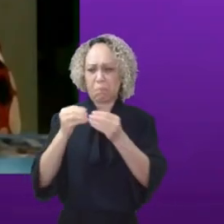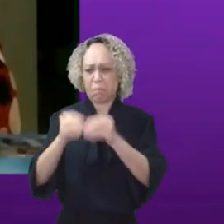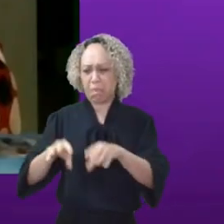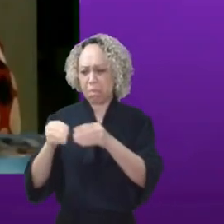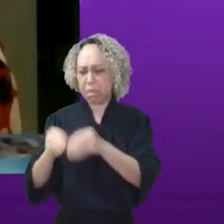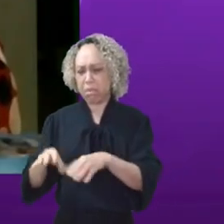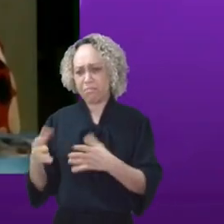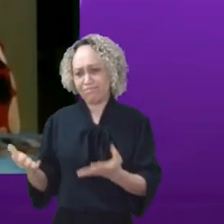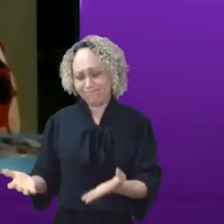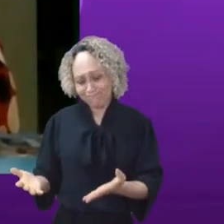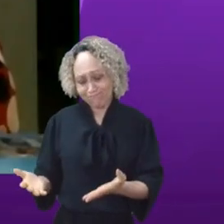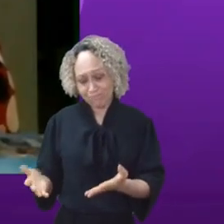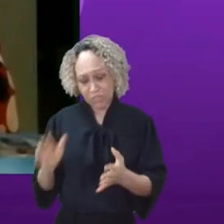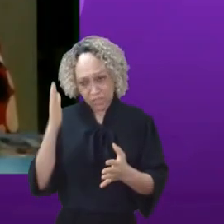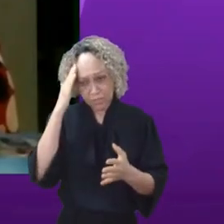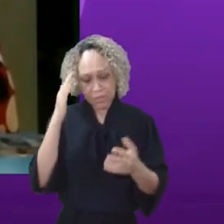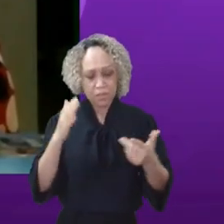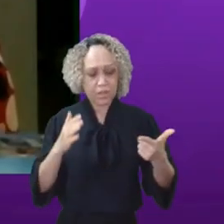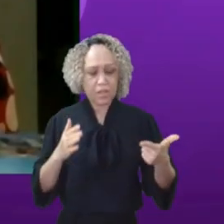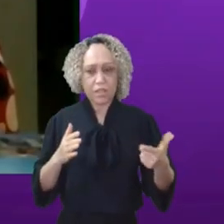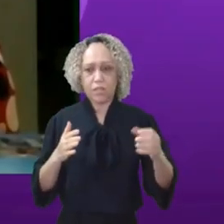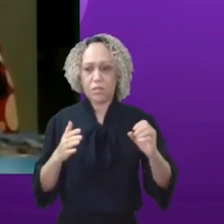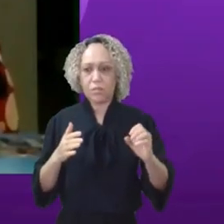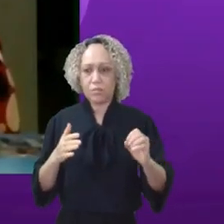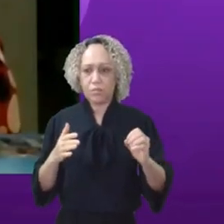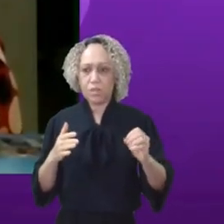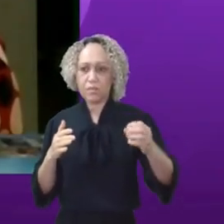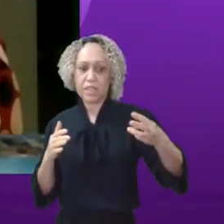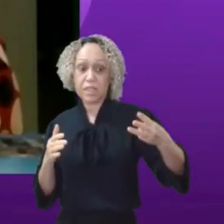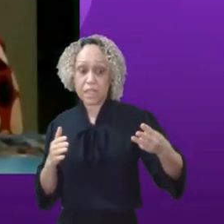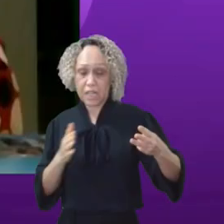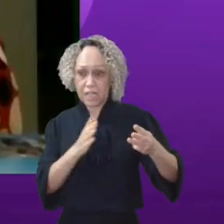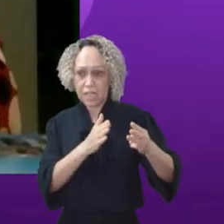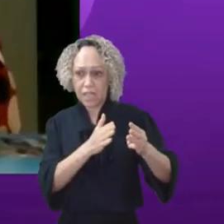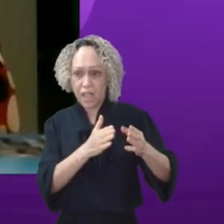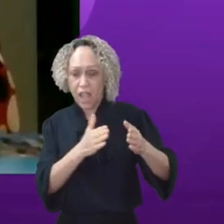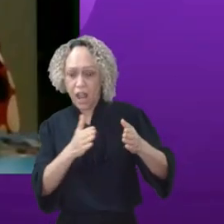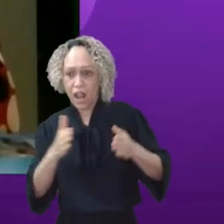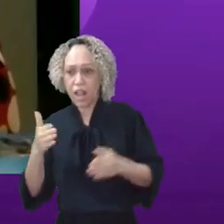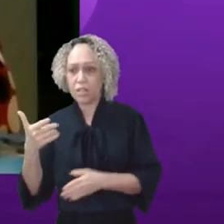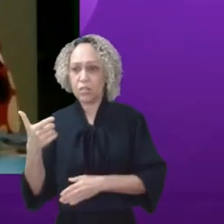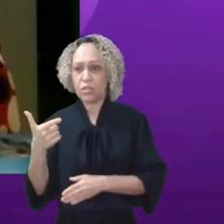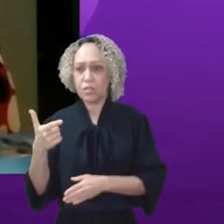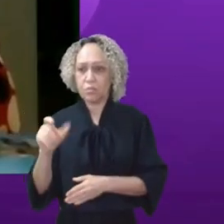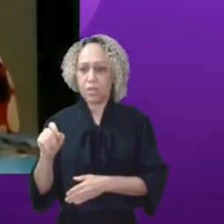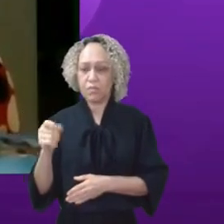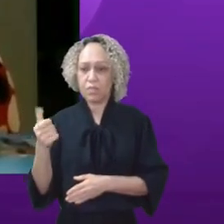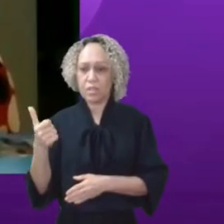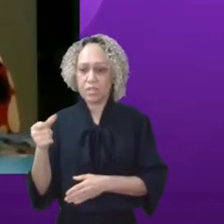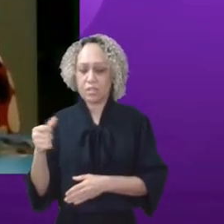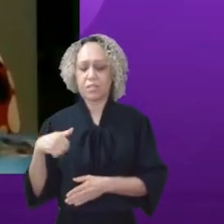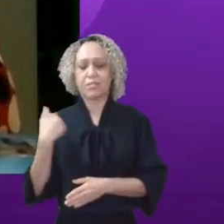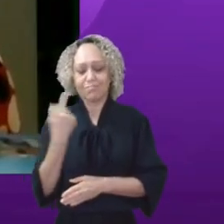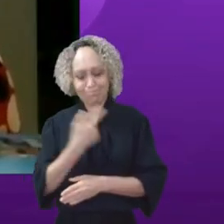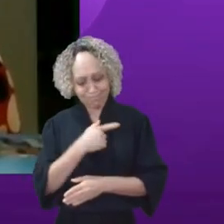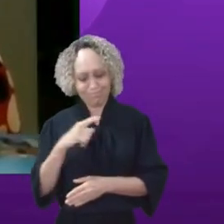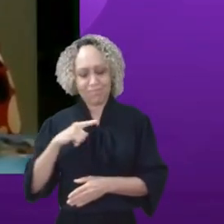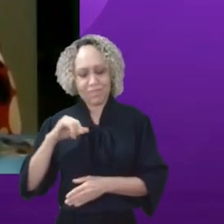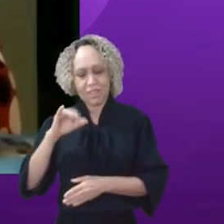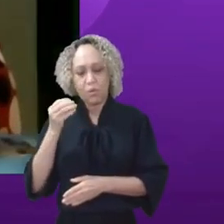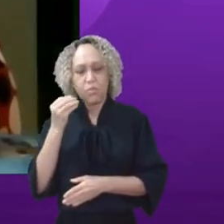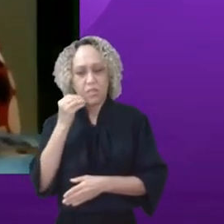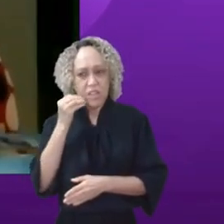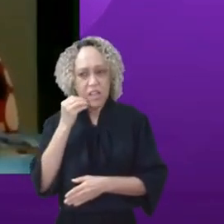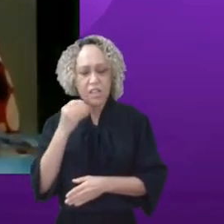sabemos que de 2003 a 2016, nós tivemos a possibilidade, sob o comando